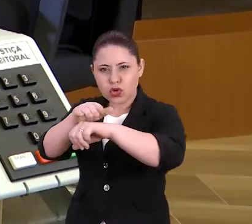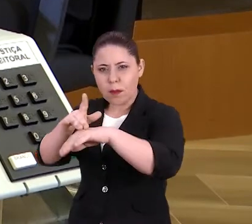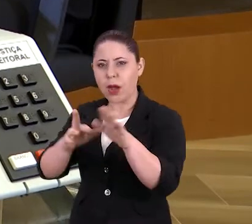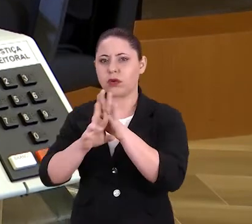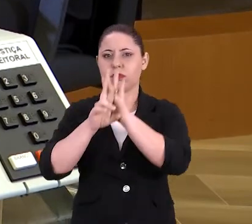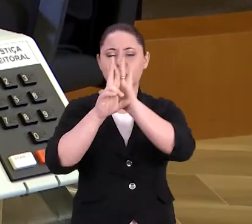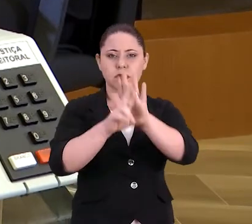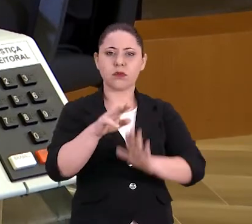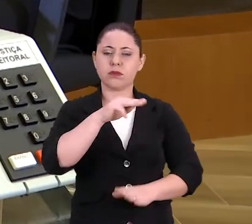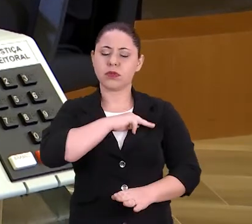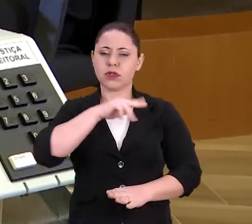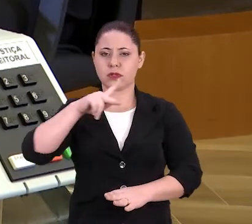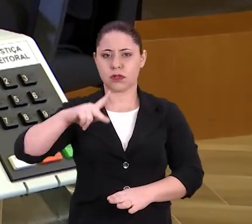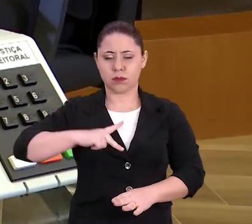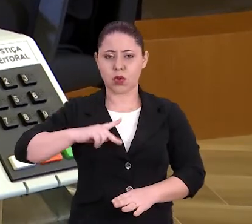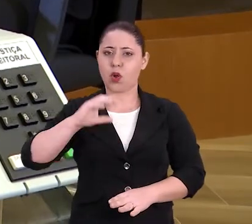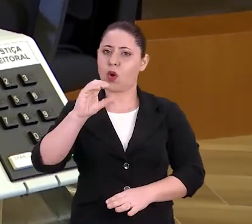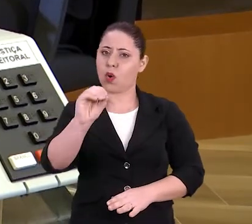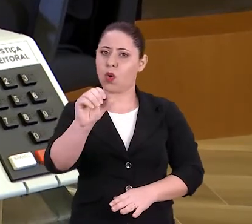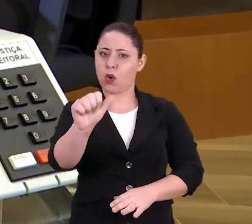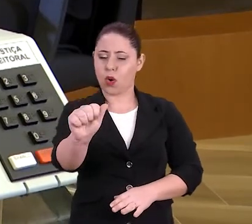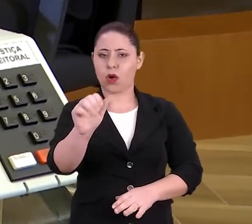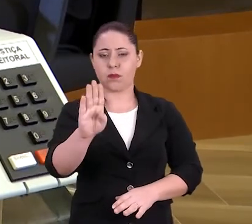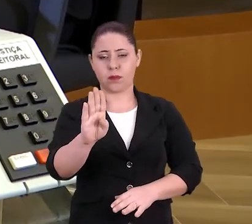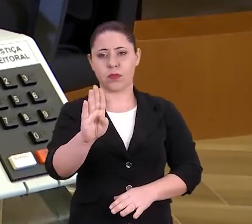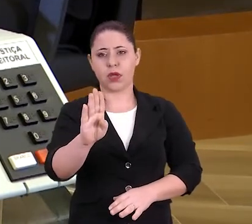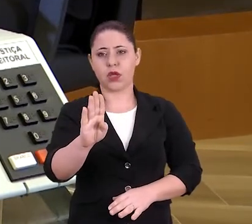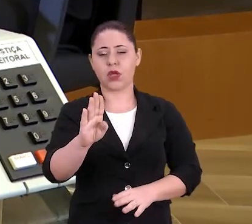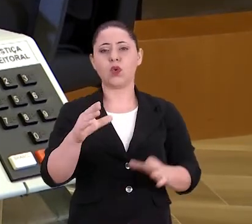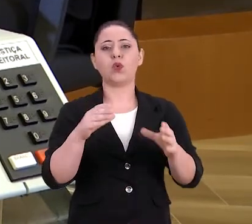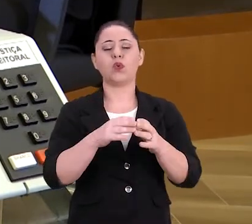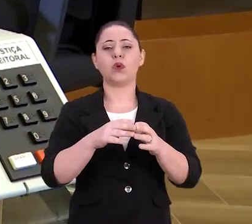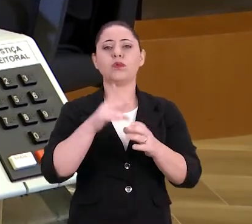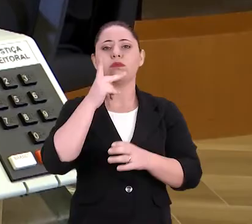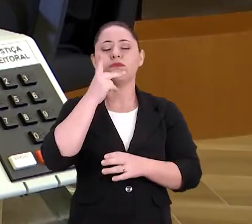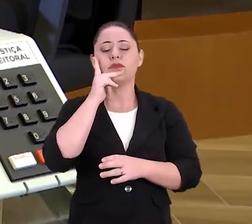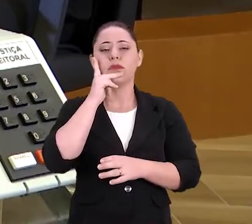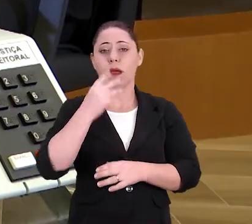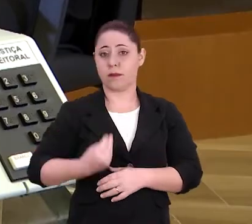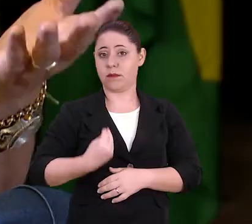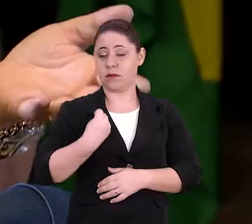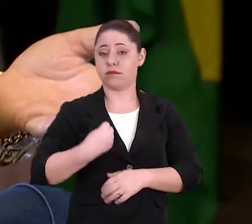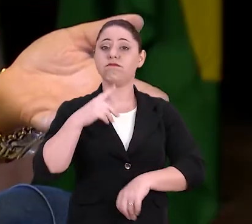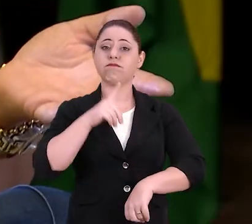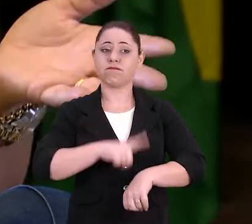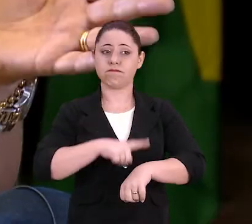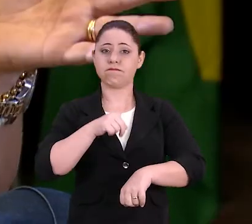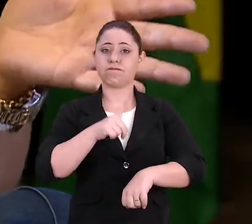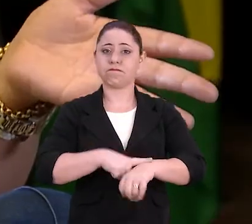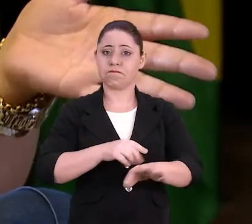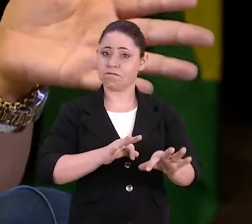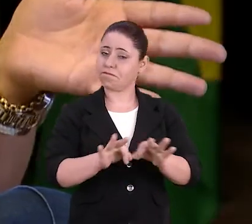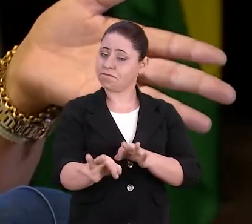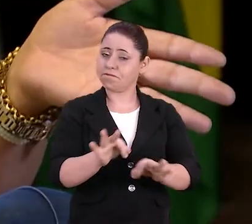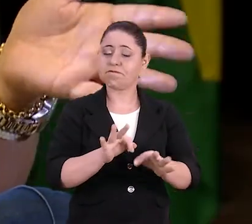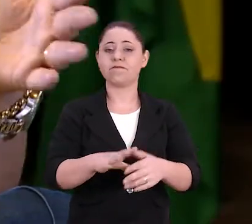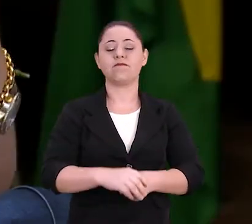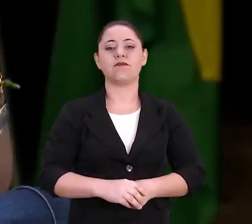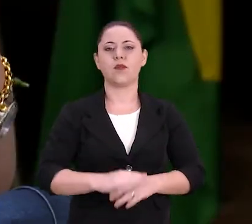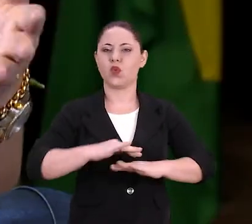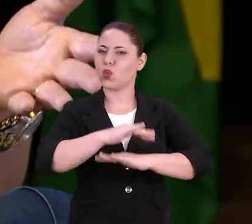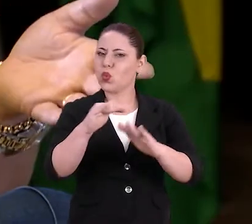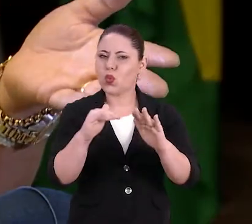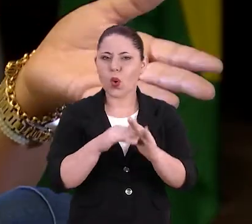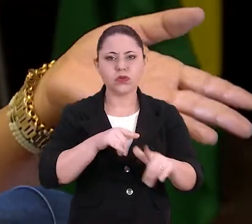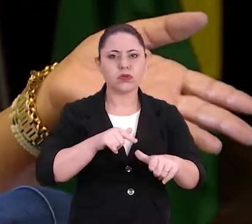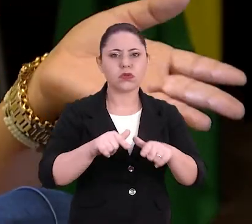do representante do Ministério Público, da OAB, dos partidos políticos, para participarem desse momento da preparação. E